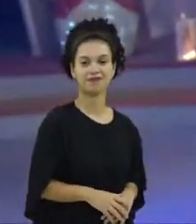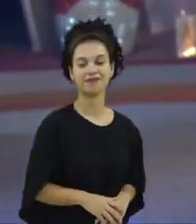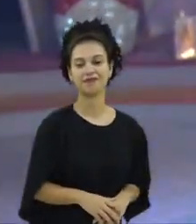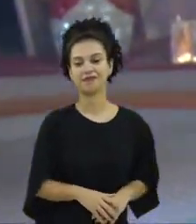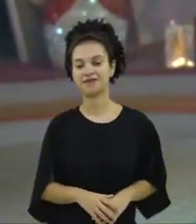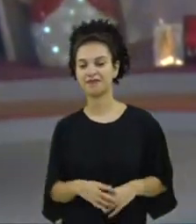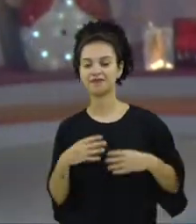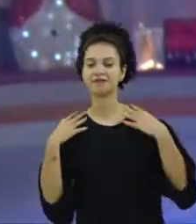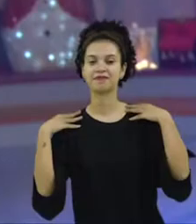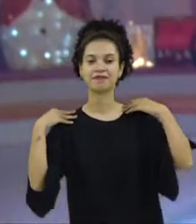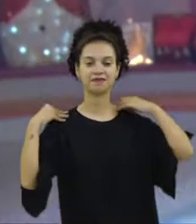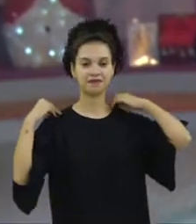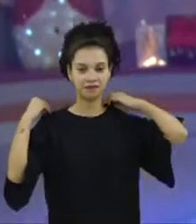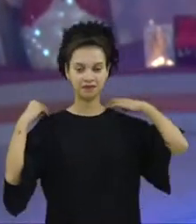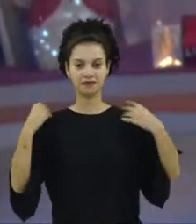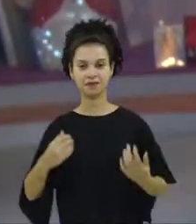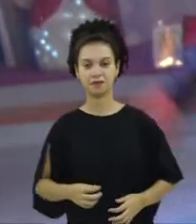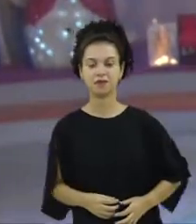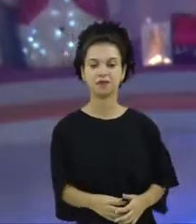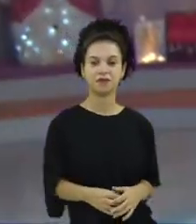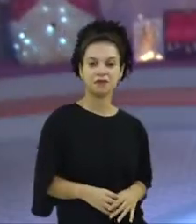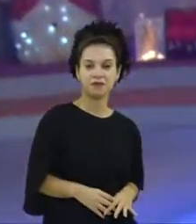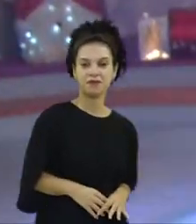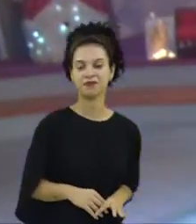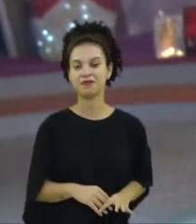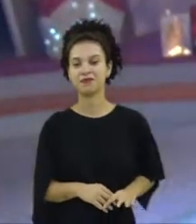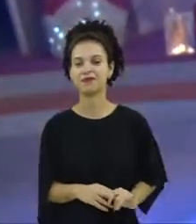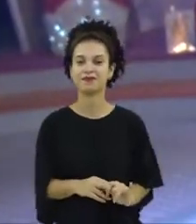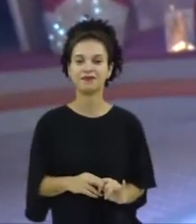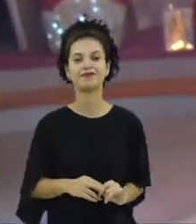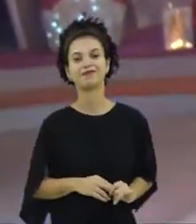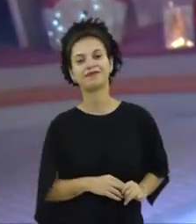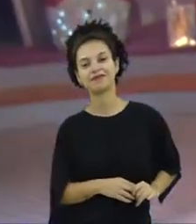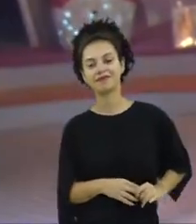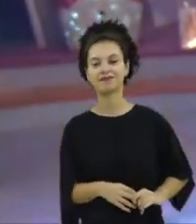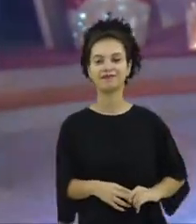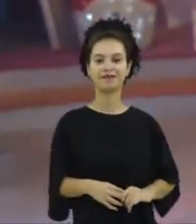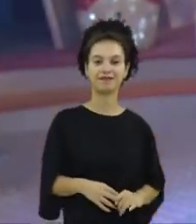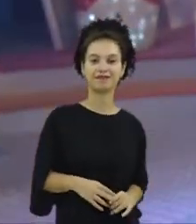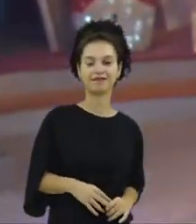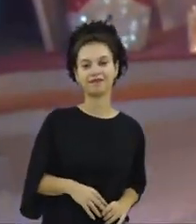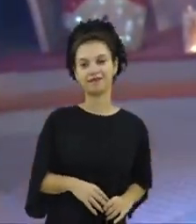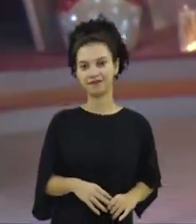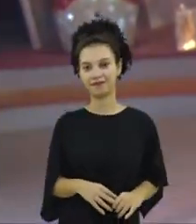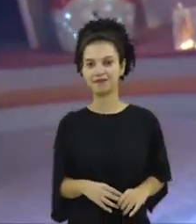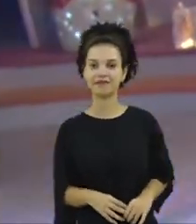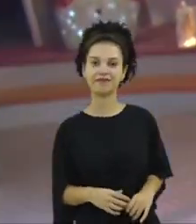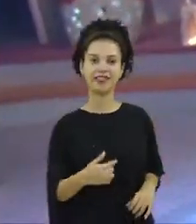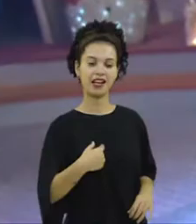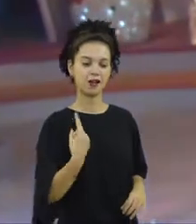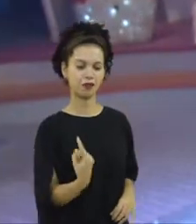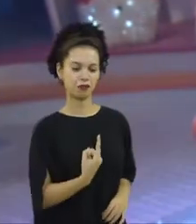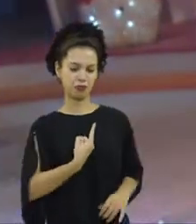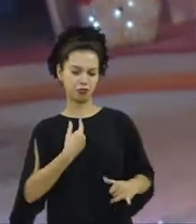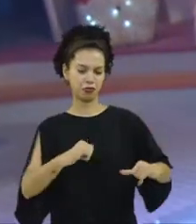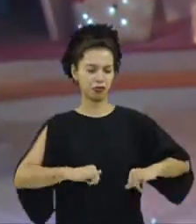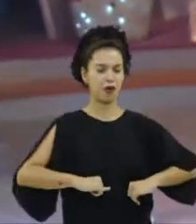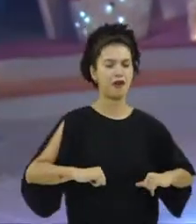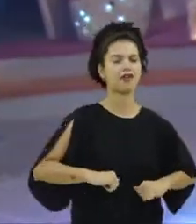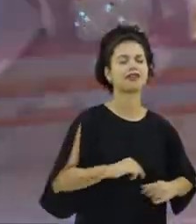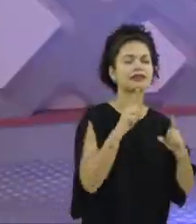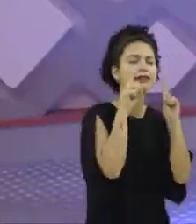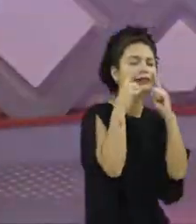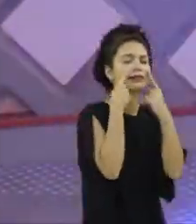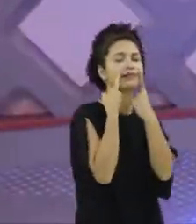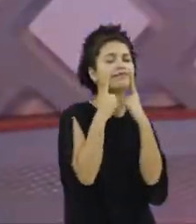o controle da minha vida. Sou o dono da minha razão. Sem me dar escape pra você. Agora